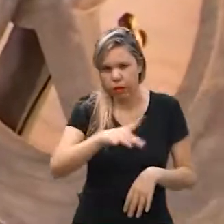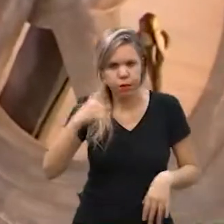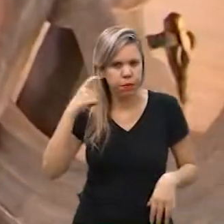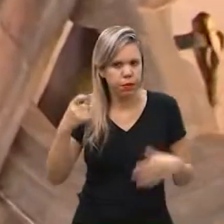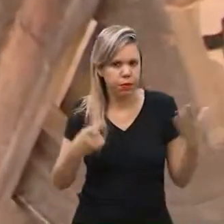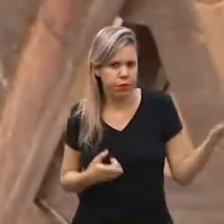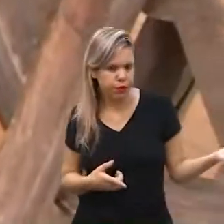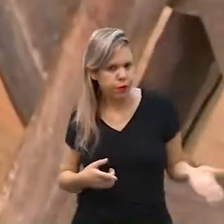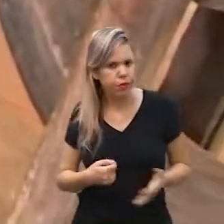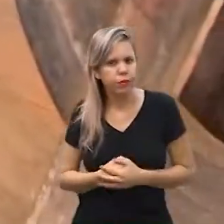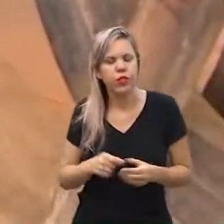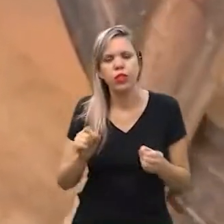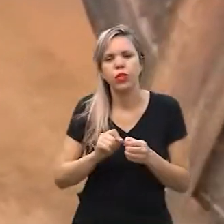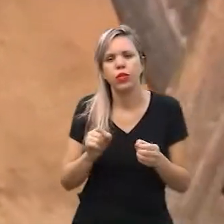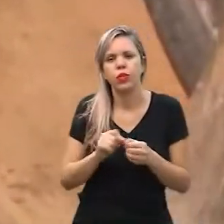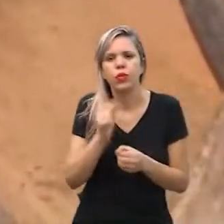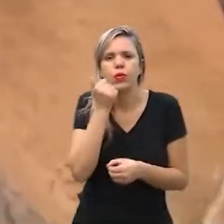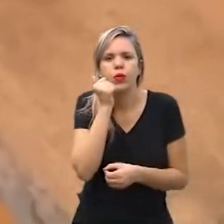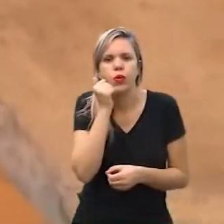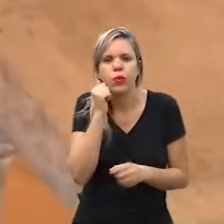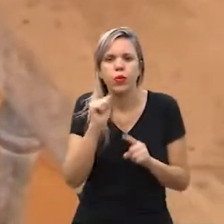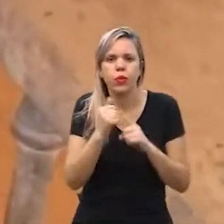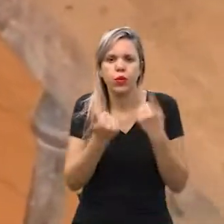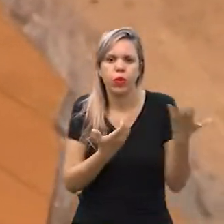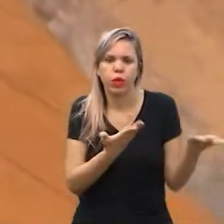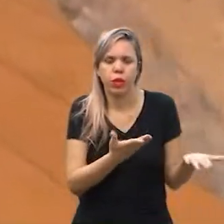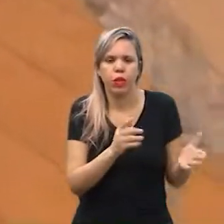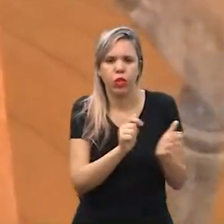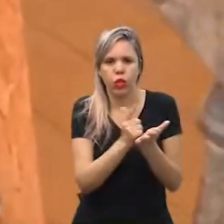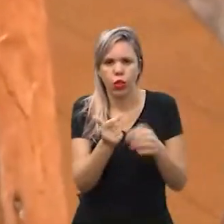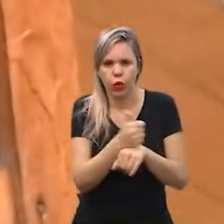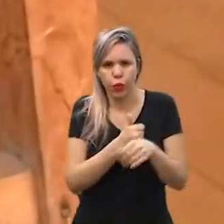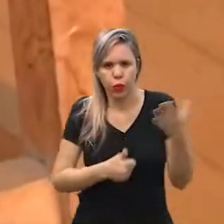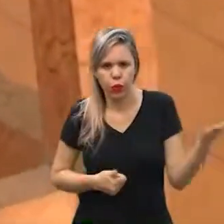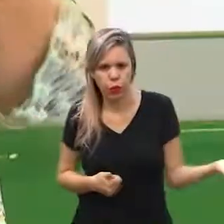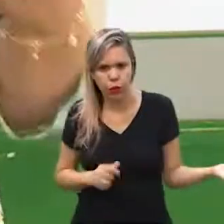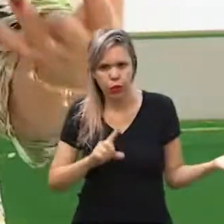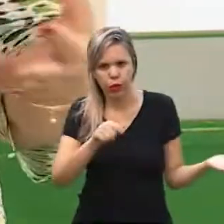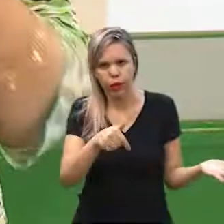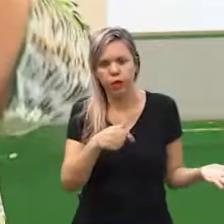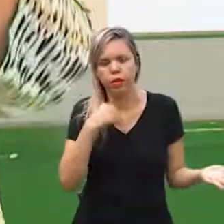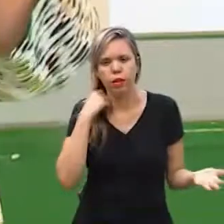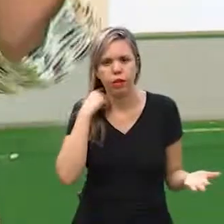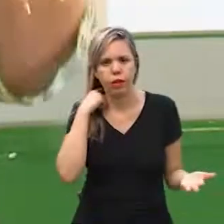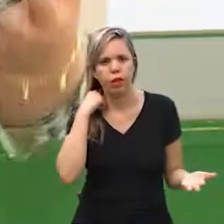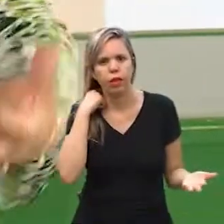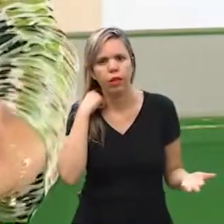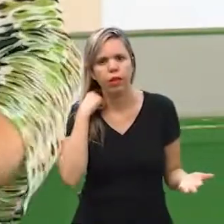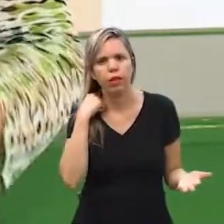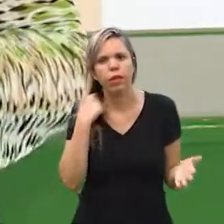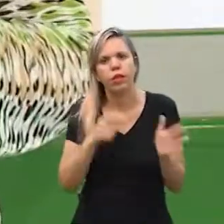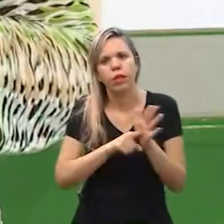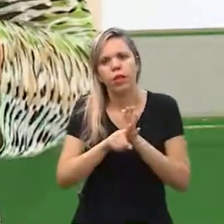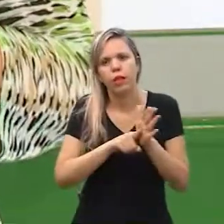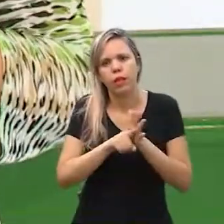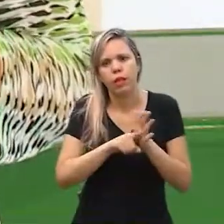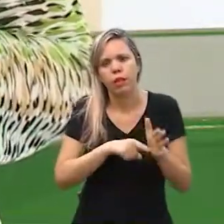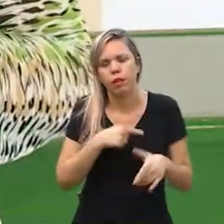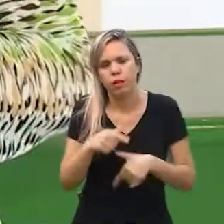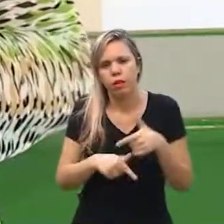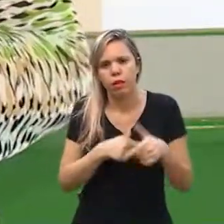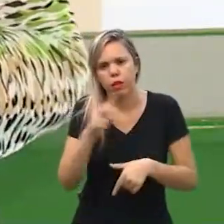Som. Eu fazia ciências sociais, depois eu fui fazer jornalismo e trabalhava com pesquisa,